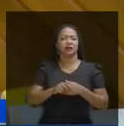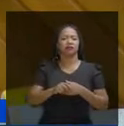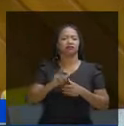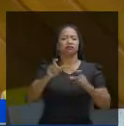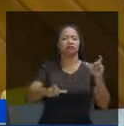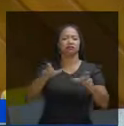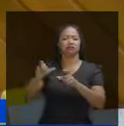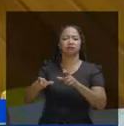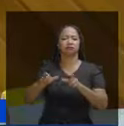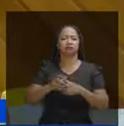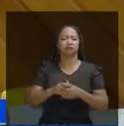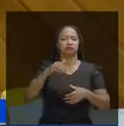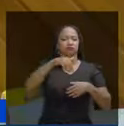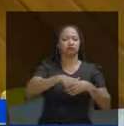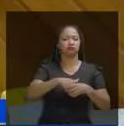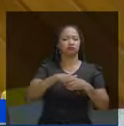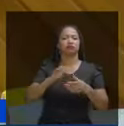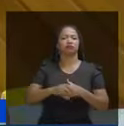seu eleitorado. Na barra inferior,